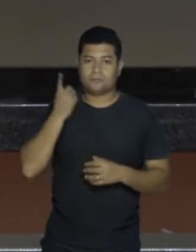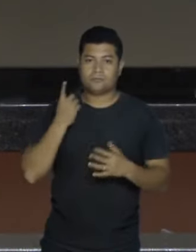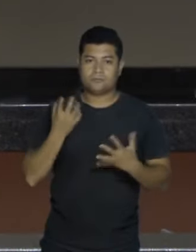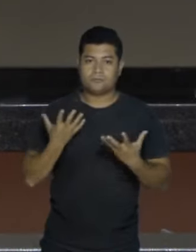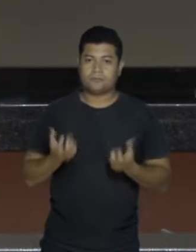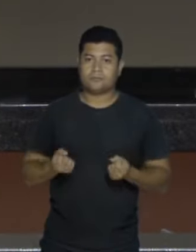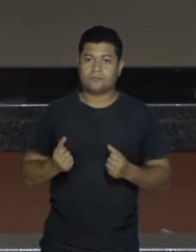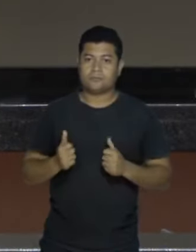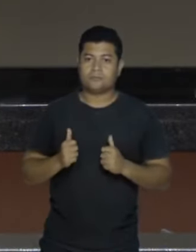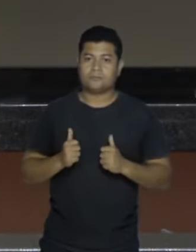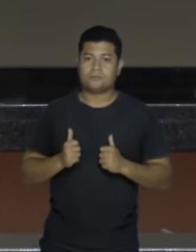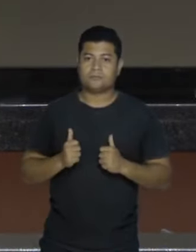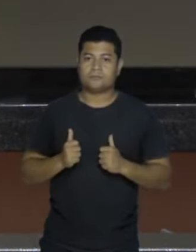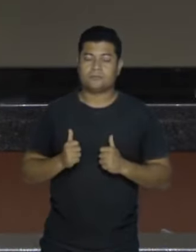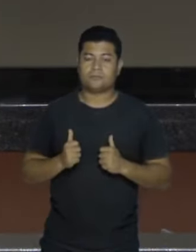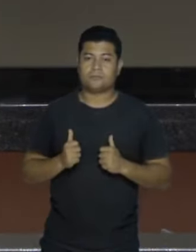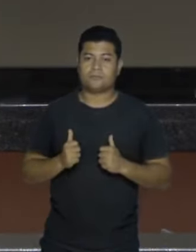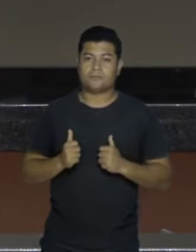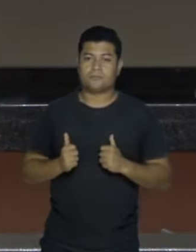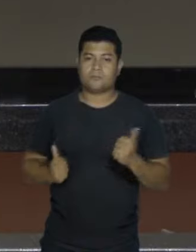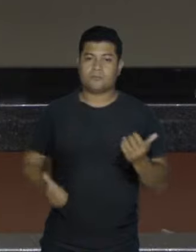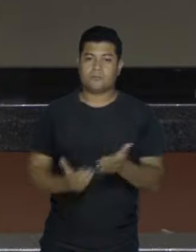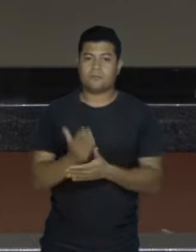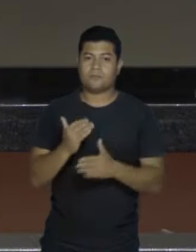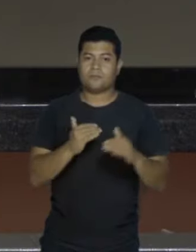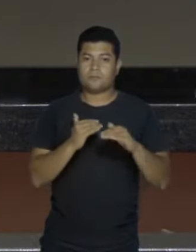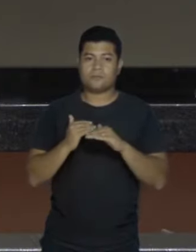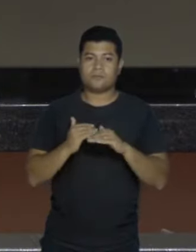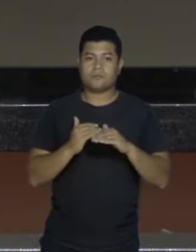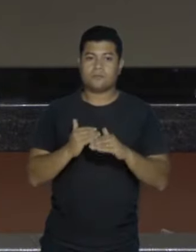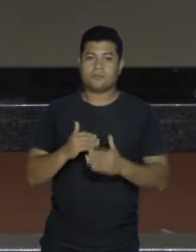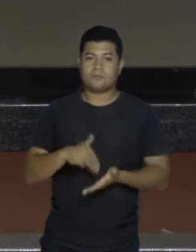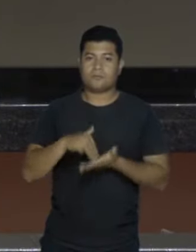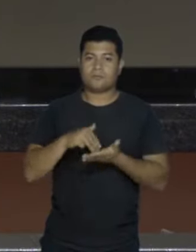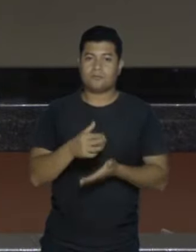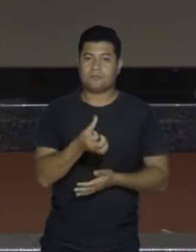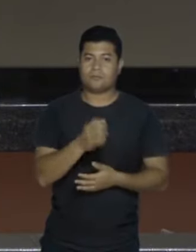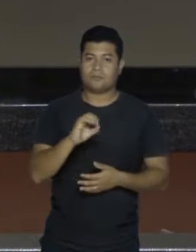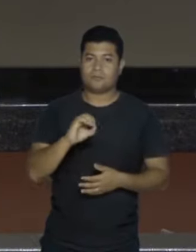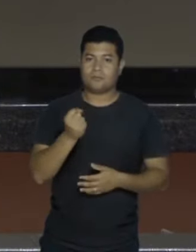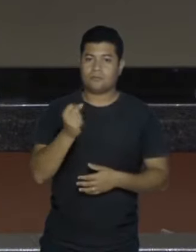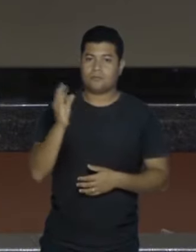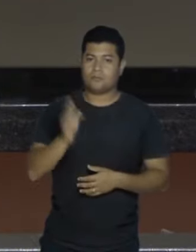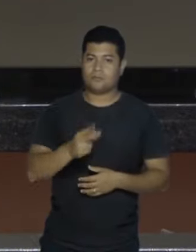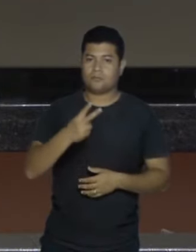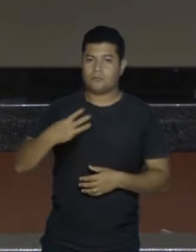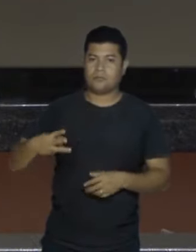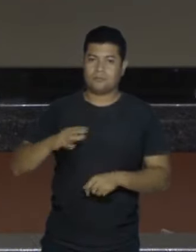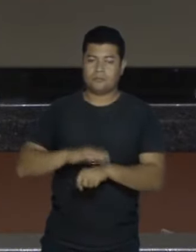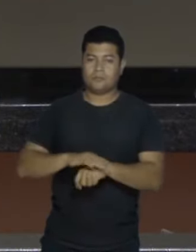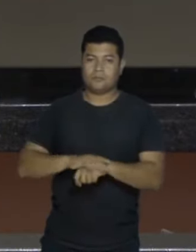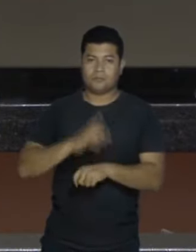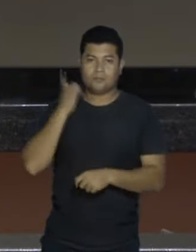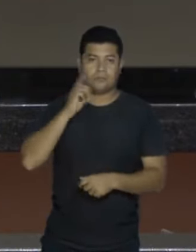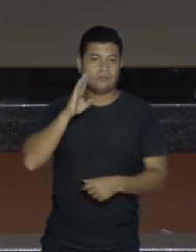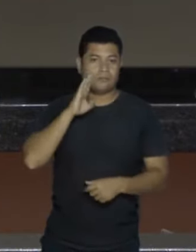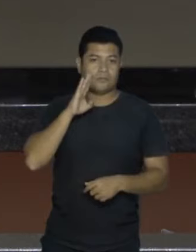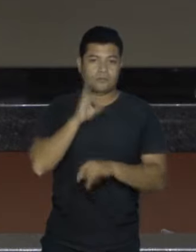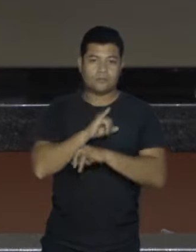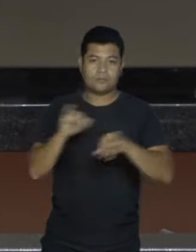Como se encontra aprovado por unanimidade Moção 608 2023 da Torre Deputado Nilson Uberlândia